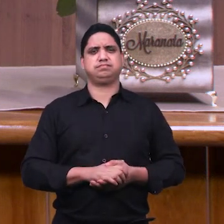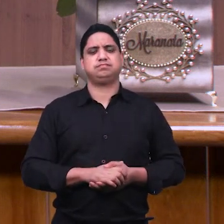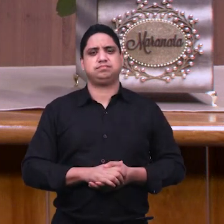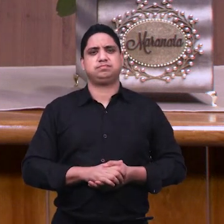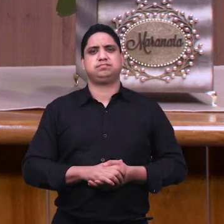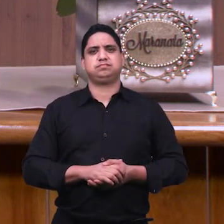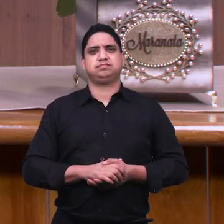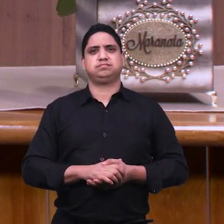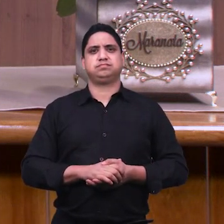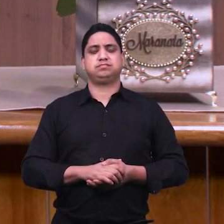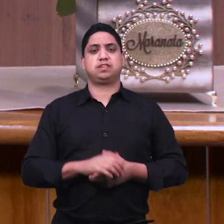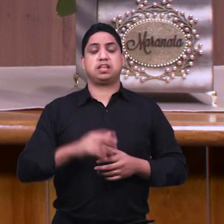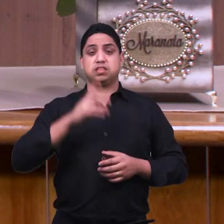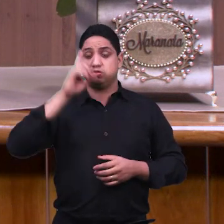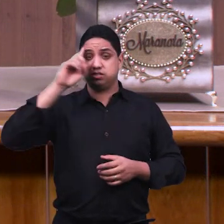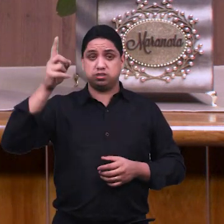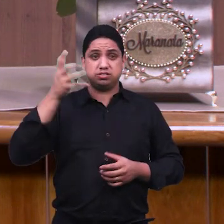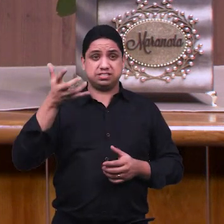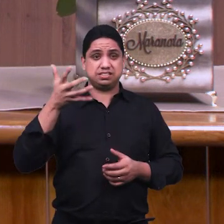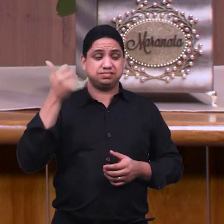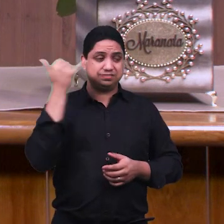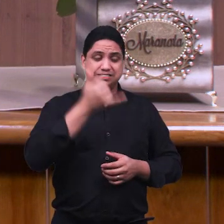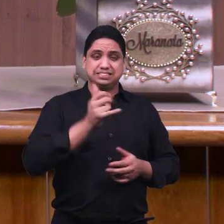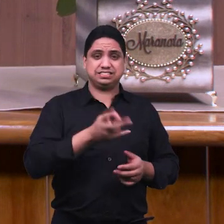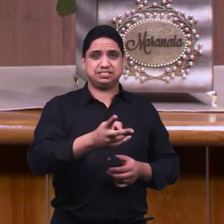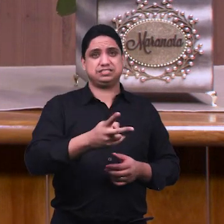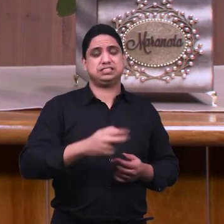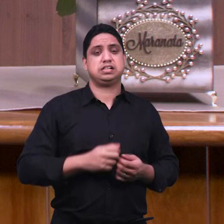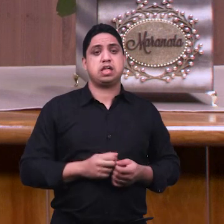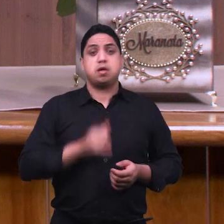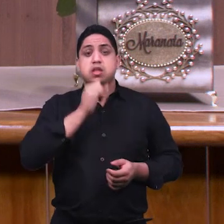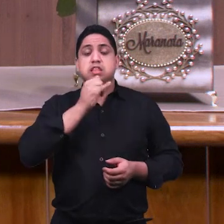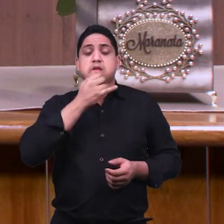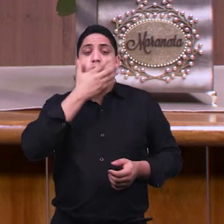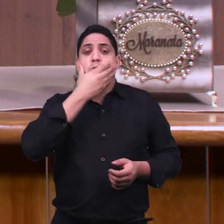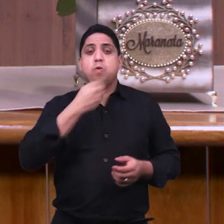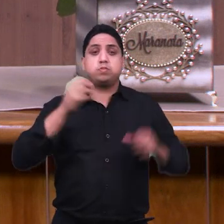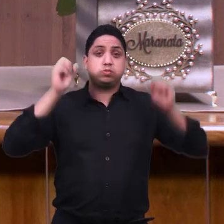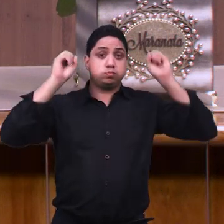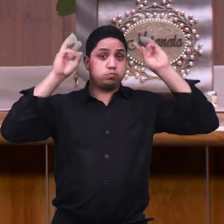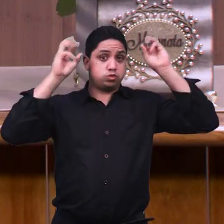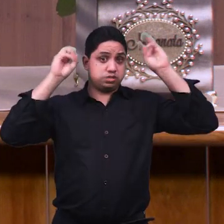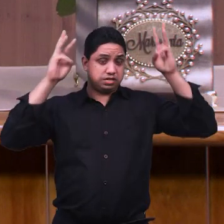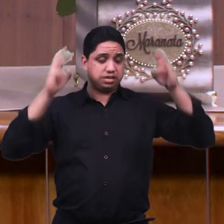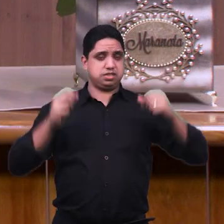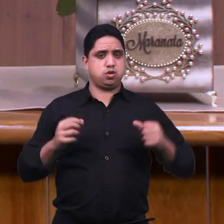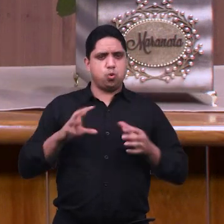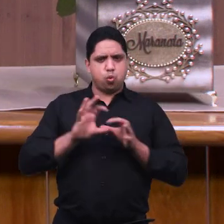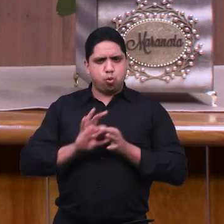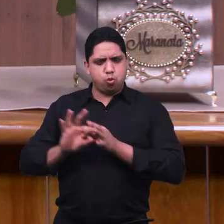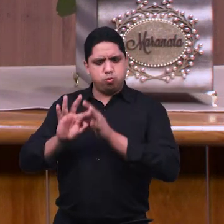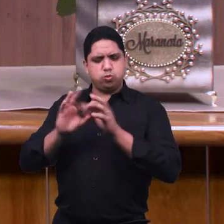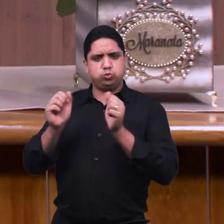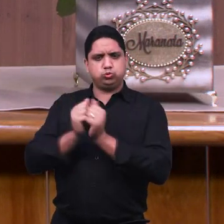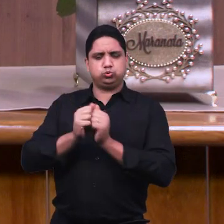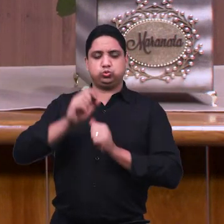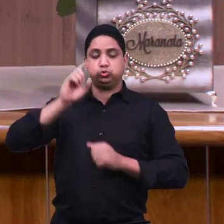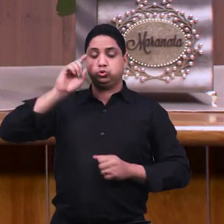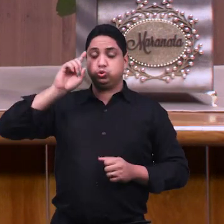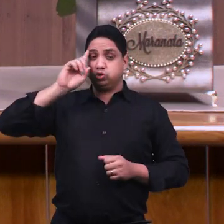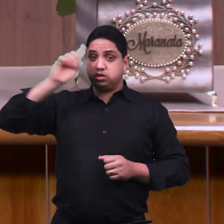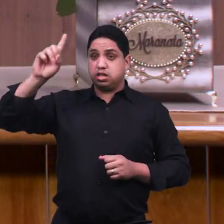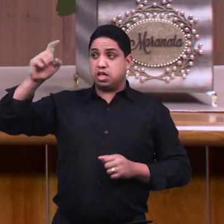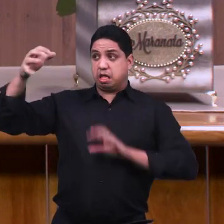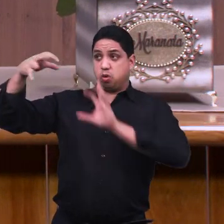homem que quer ouvi-lo. Então, Deus sempre está querendo falar. Nós temos o exemplo de Moisés, teve uma comunhão profunda com Deus, Deus falava boca a